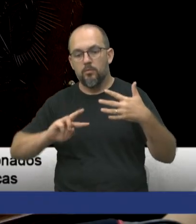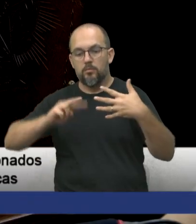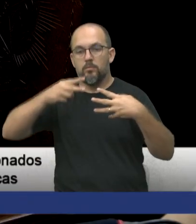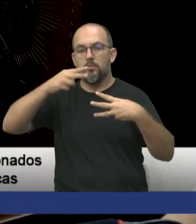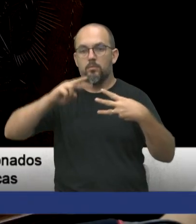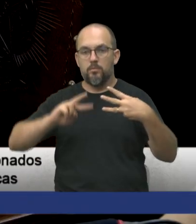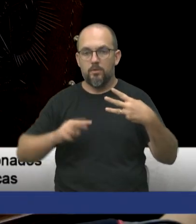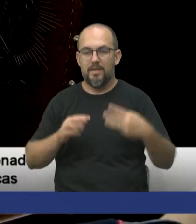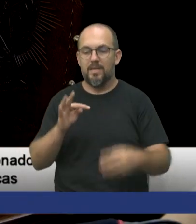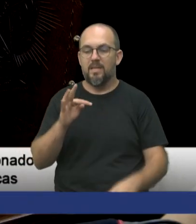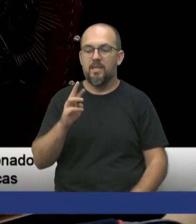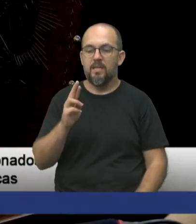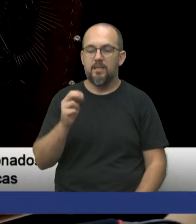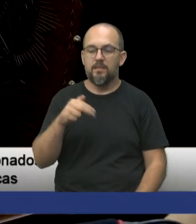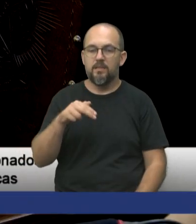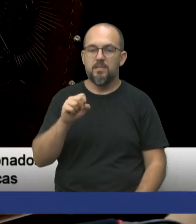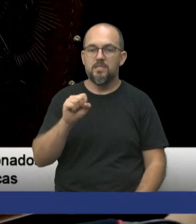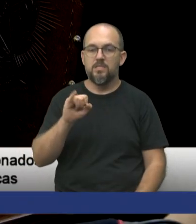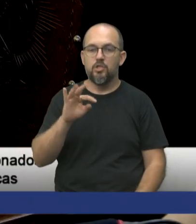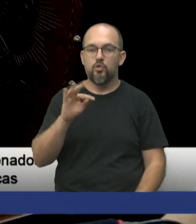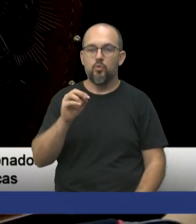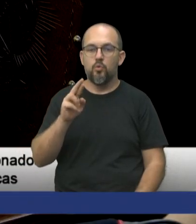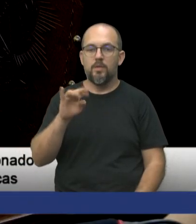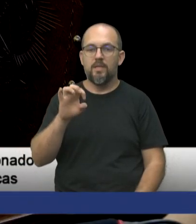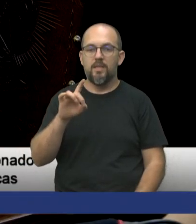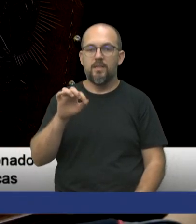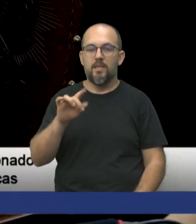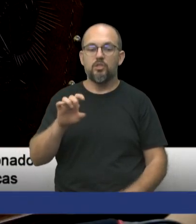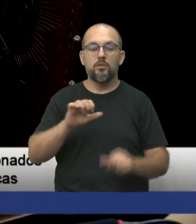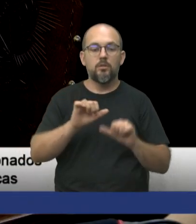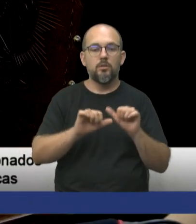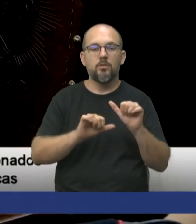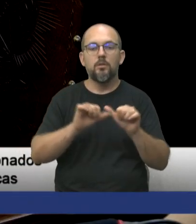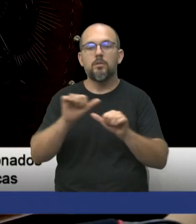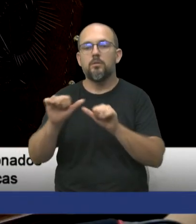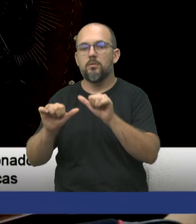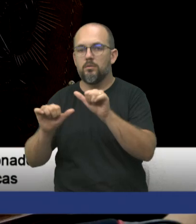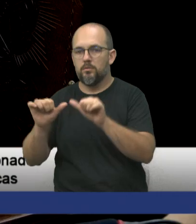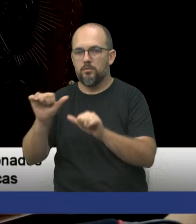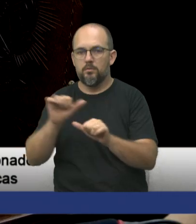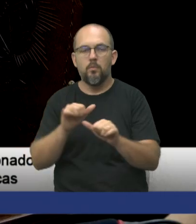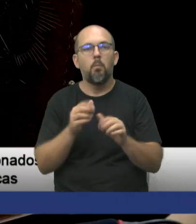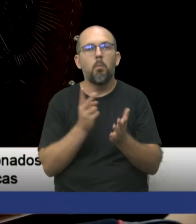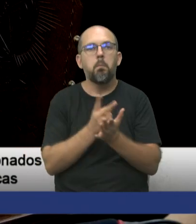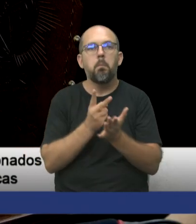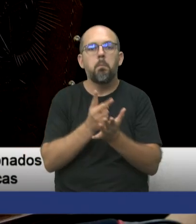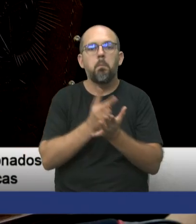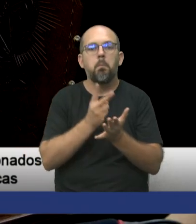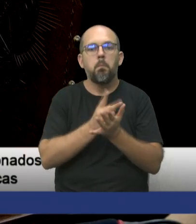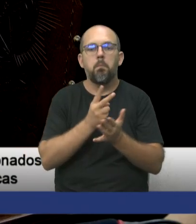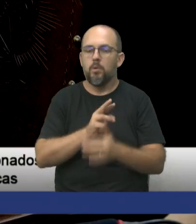transitoriedade do espectro. Não é uma coisa que não muda, permanente. Os estudos mais